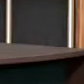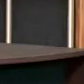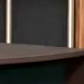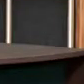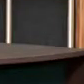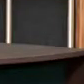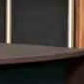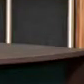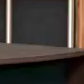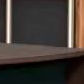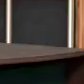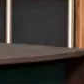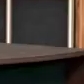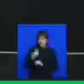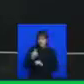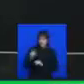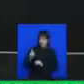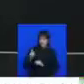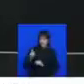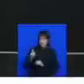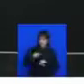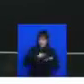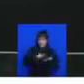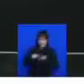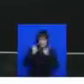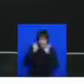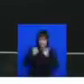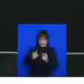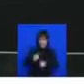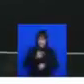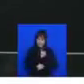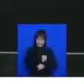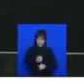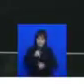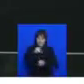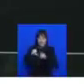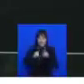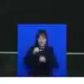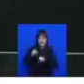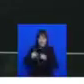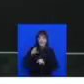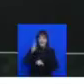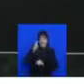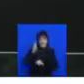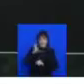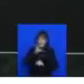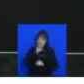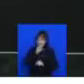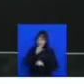37 milhões de reais. No sorteio da Mega Sena realizada na noite desta terça-feira, não